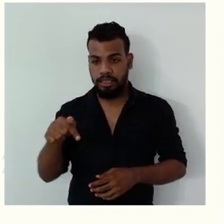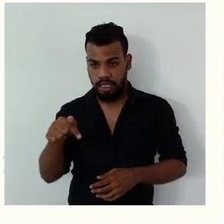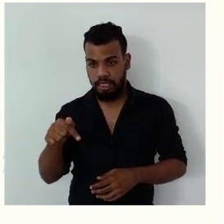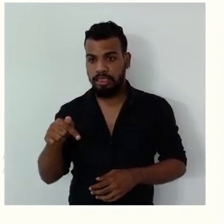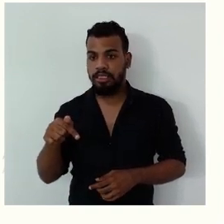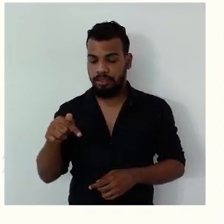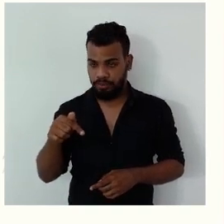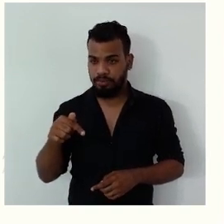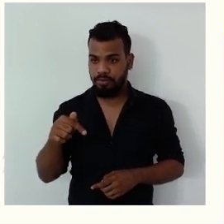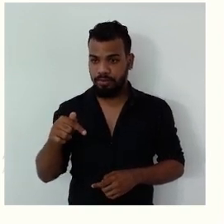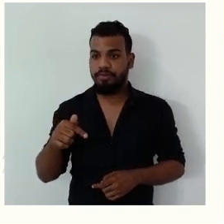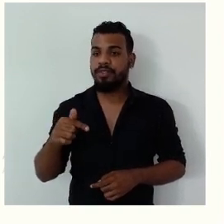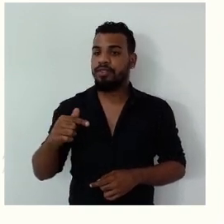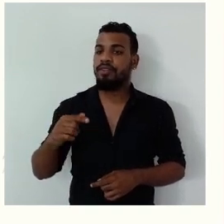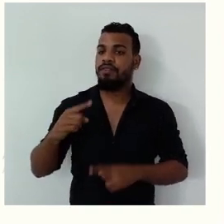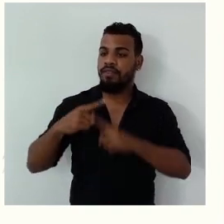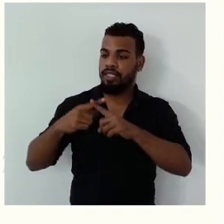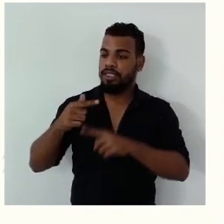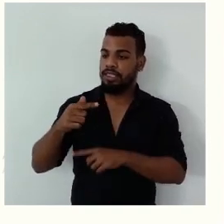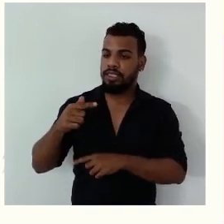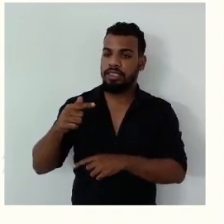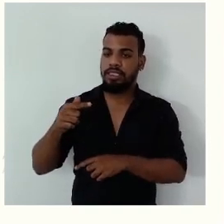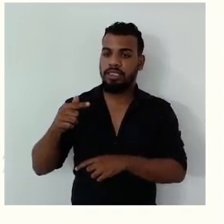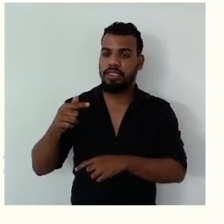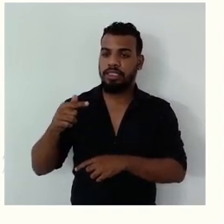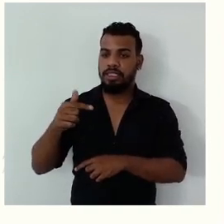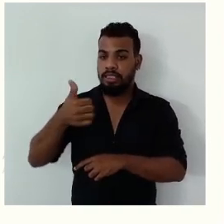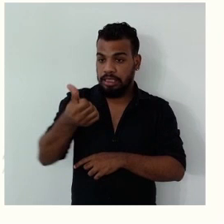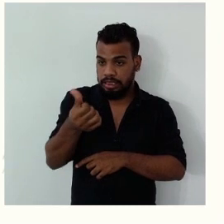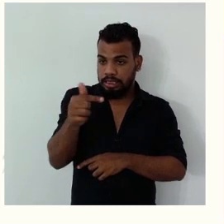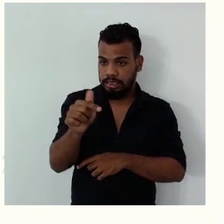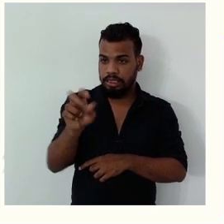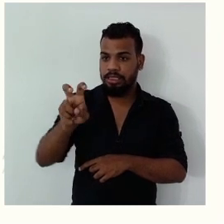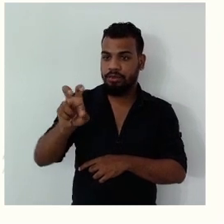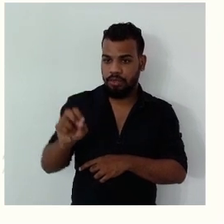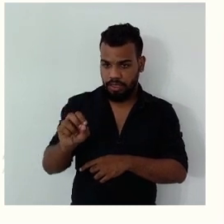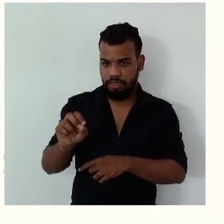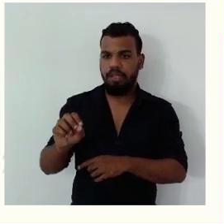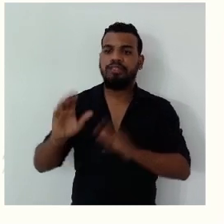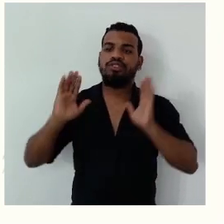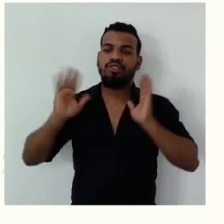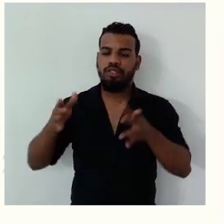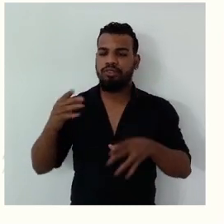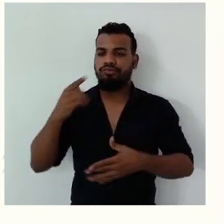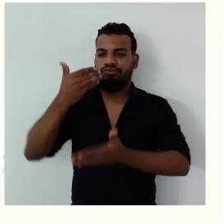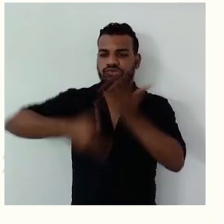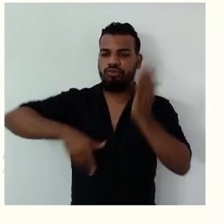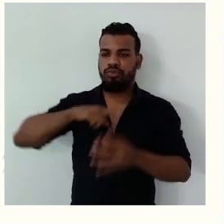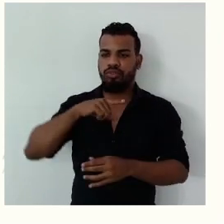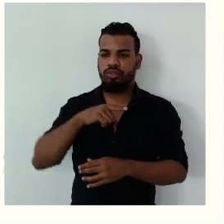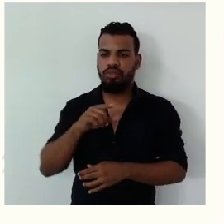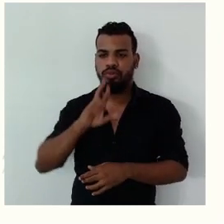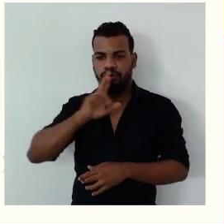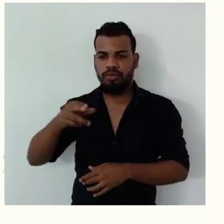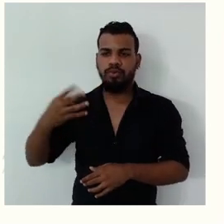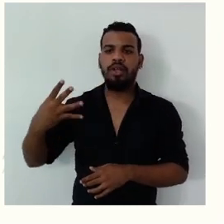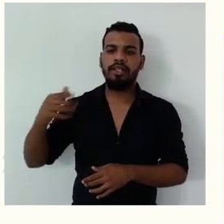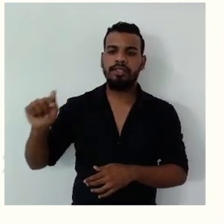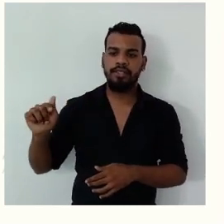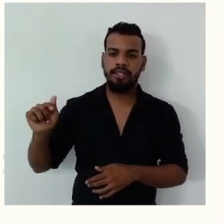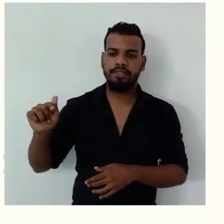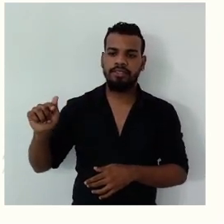vezes 67,50 já sai o valor após esse gasto de 30%. Ela vai ficar com R$